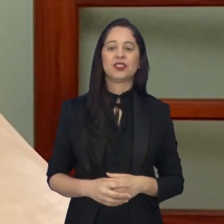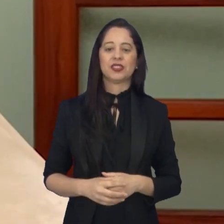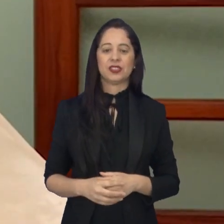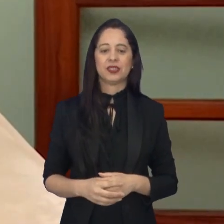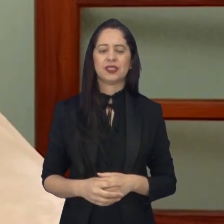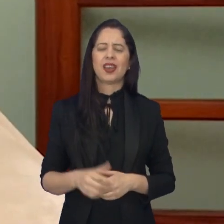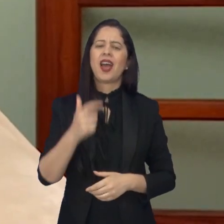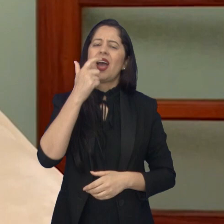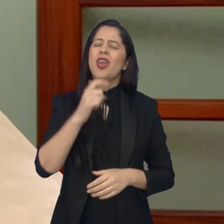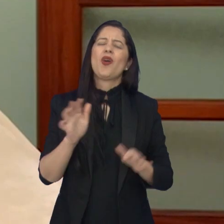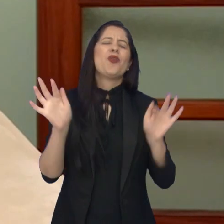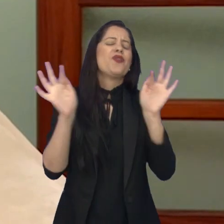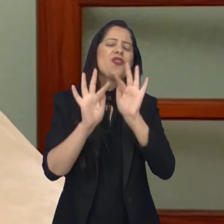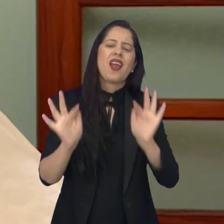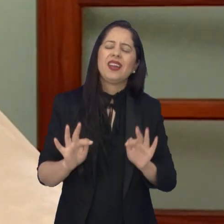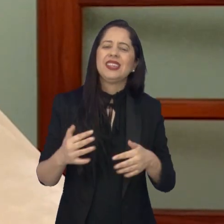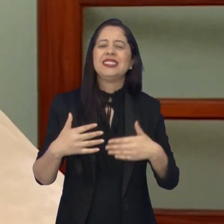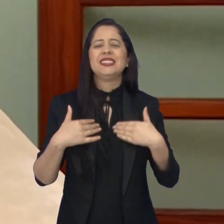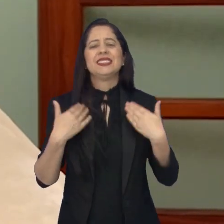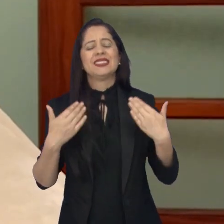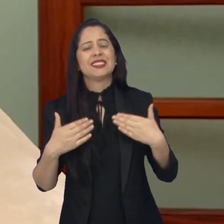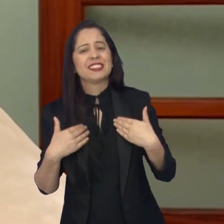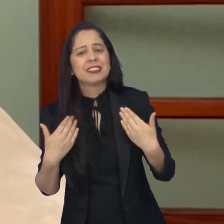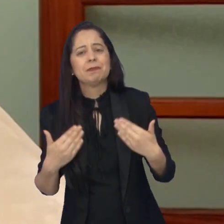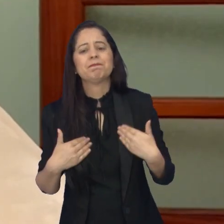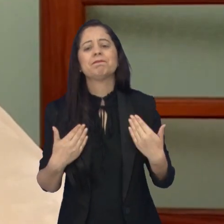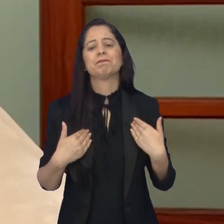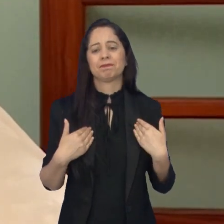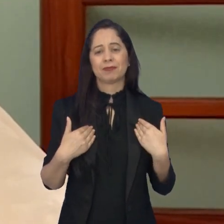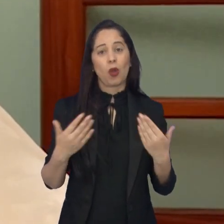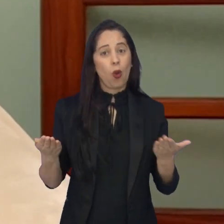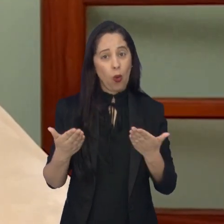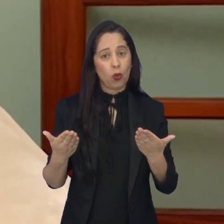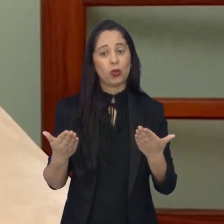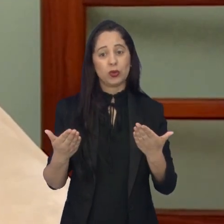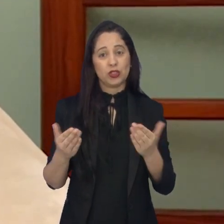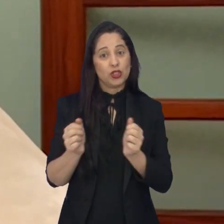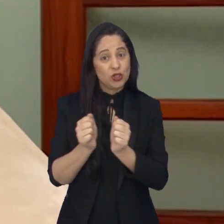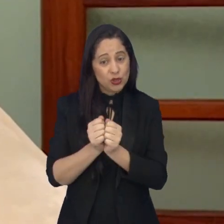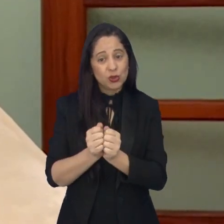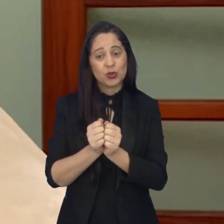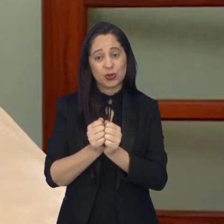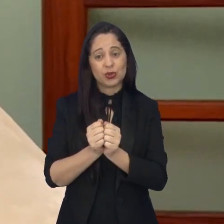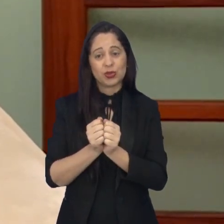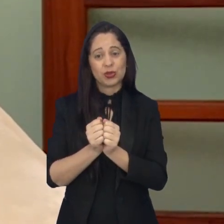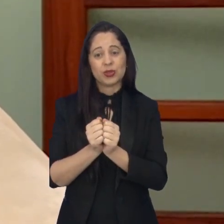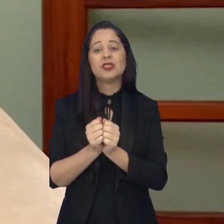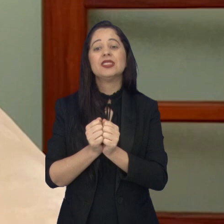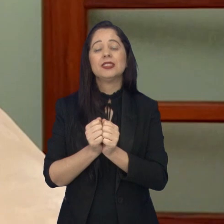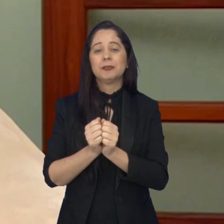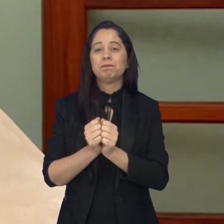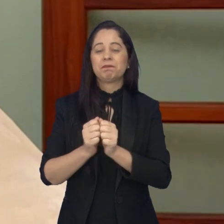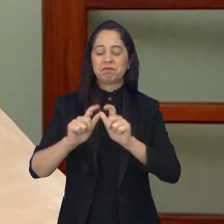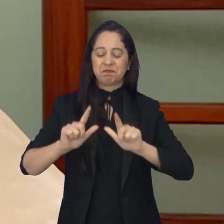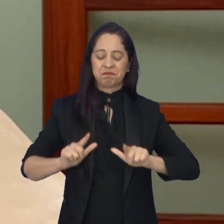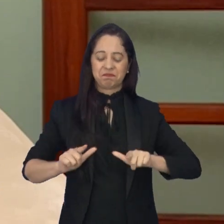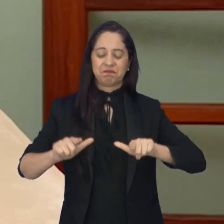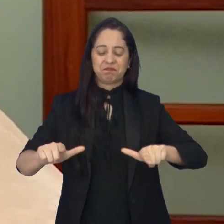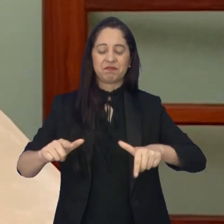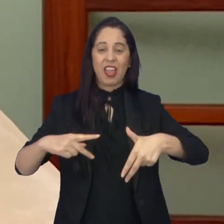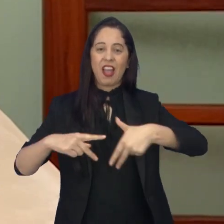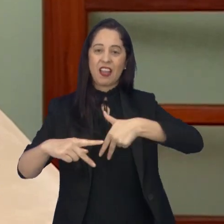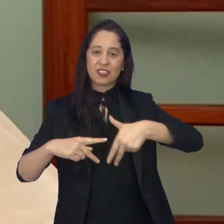grande alegria, estamos hoje reunidos para celebrar esse lindo título de